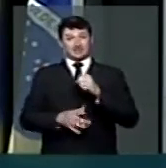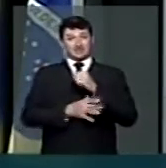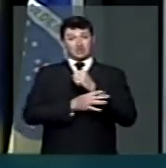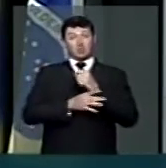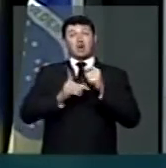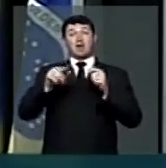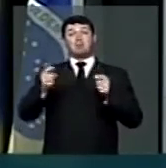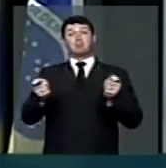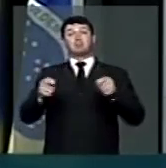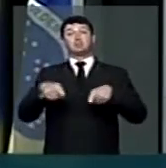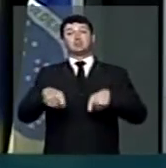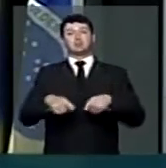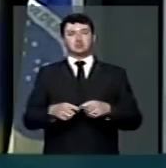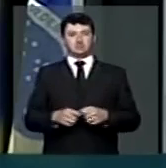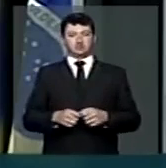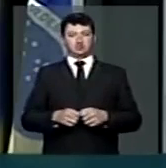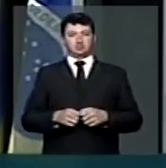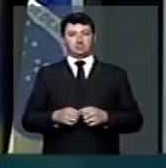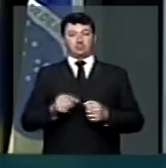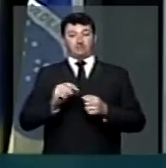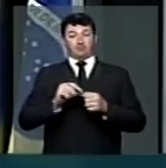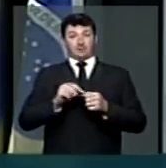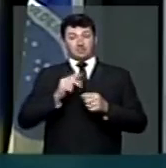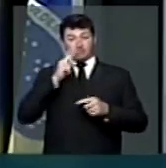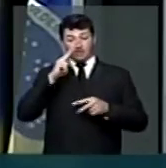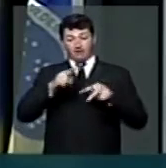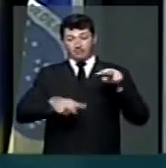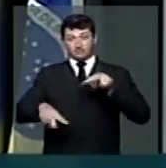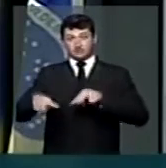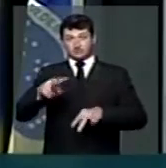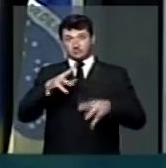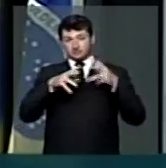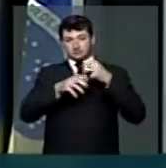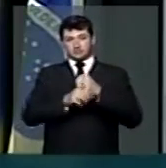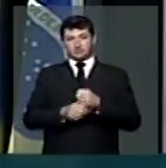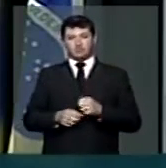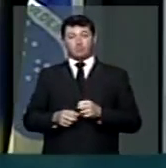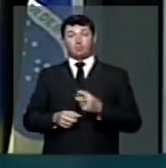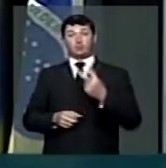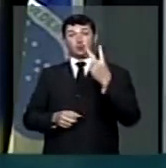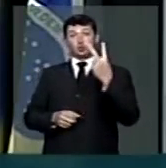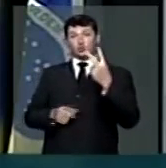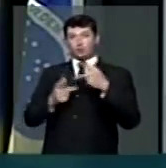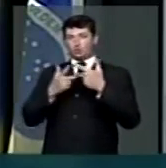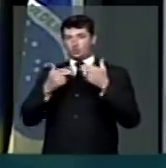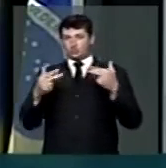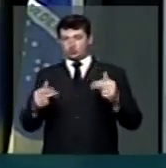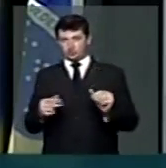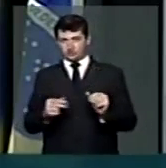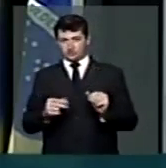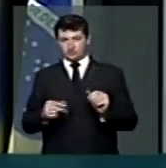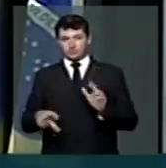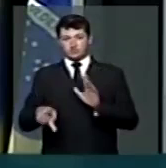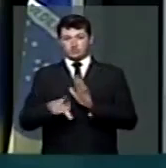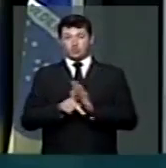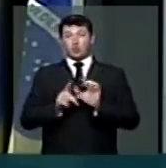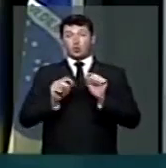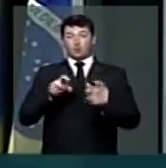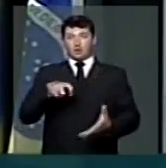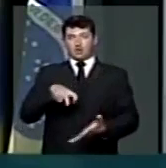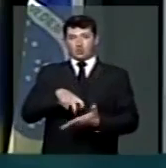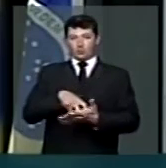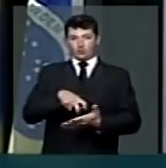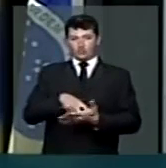a possibilidade de se fazer uma revisão em 2 crimes sobre os quais a